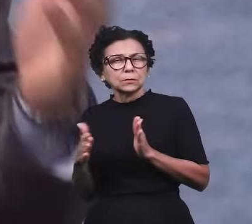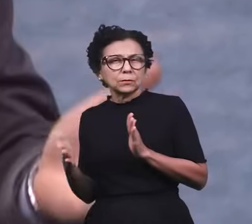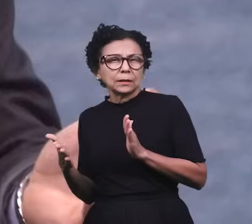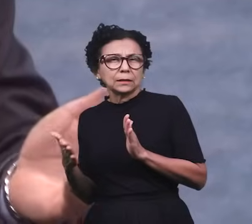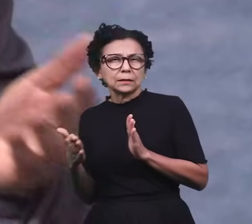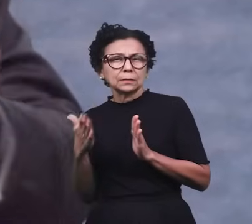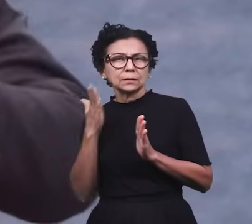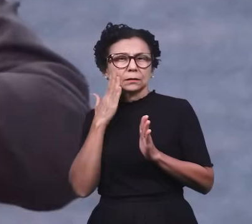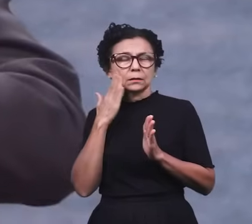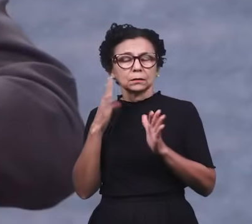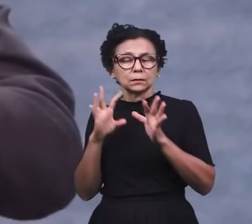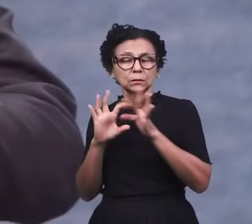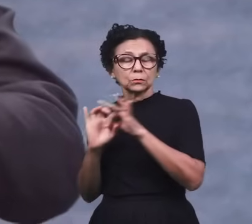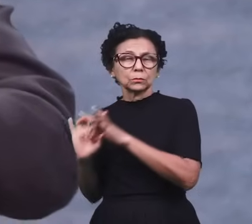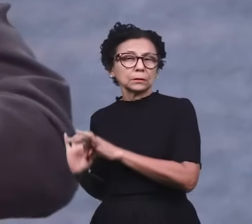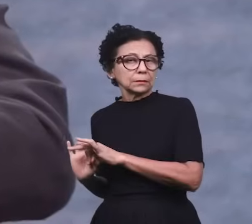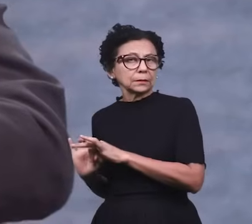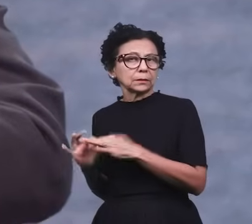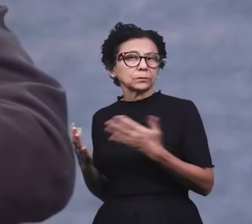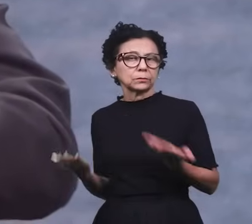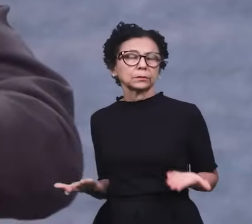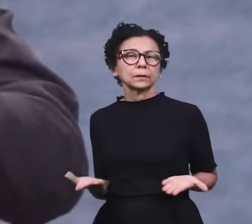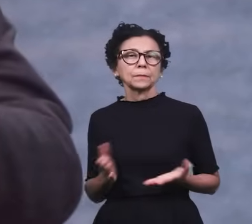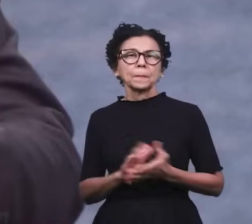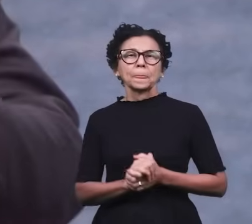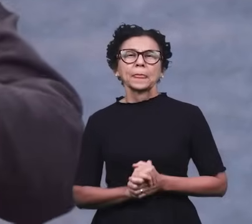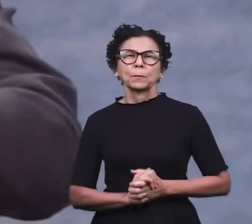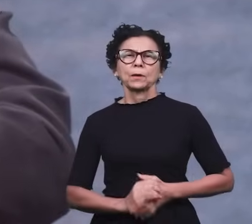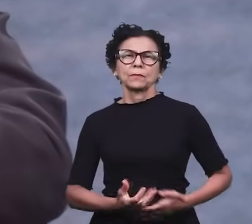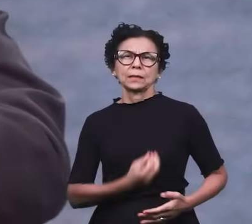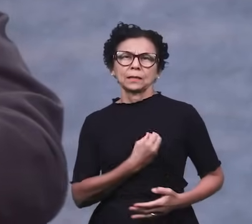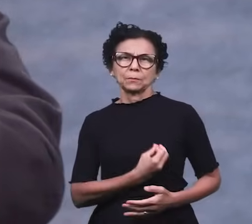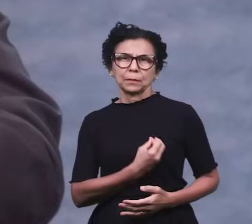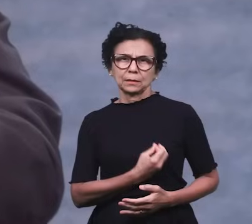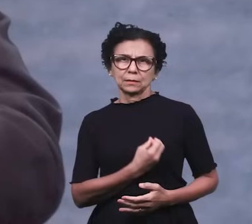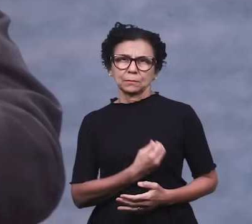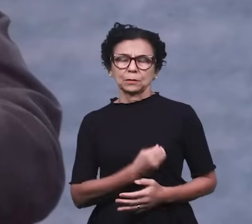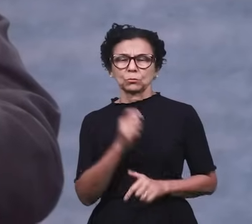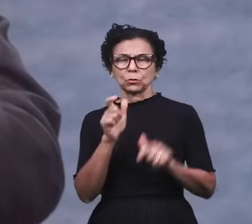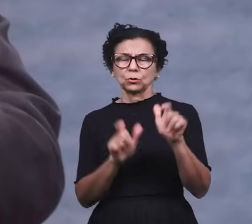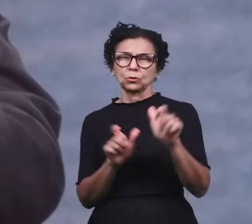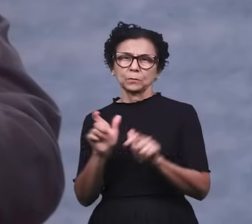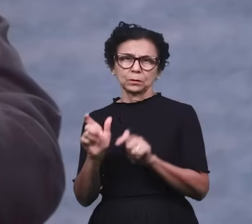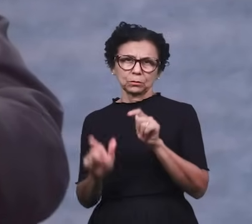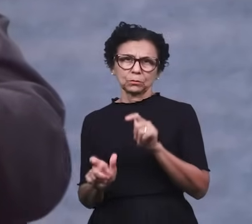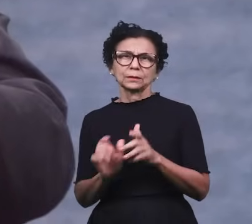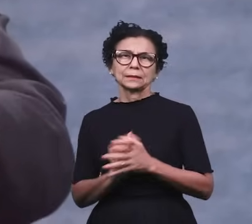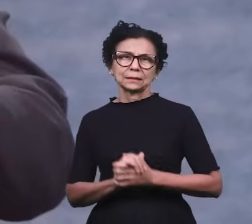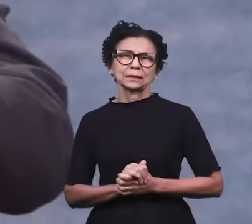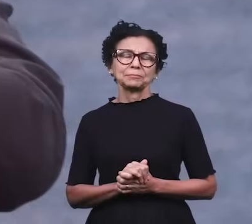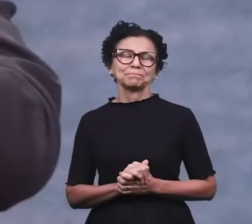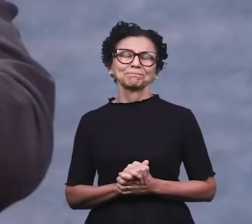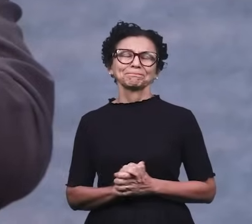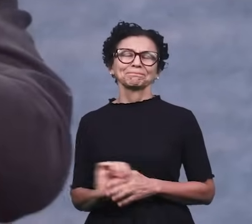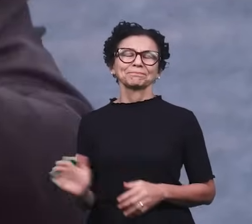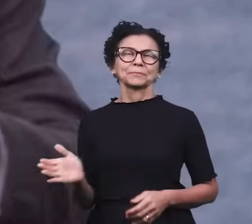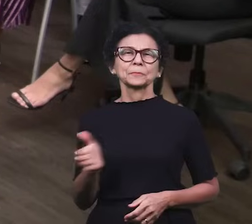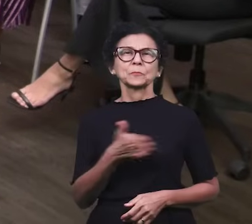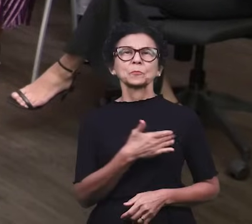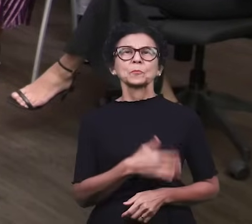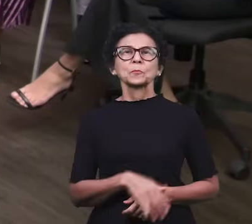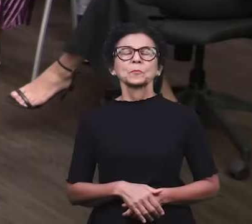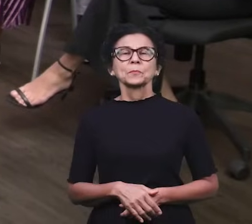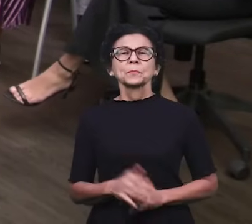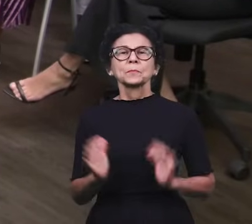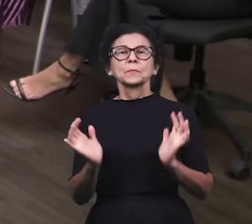todo o contexto. Você não pode deixar de ver também as perguntas e respostas que foram trazidas na semana passada, tá bom? Vamos ver então a